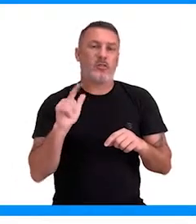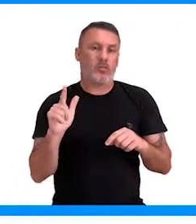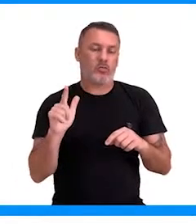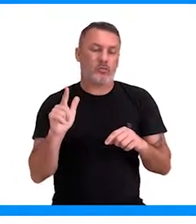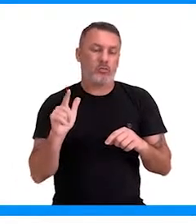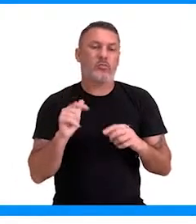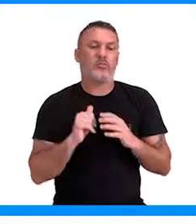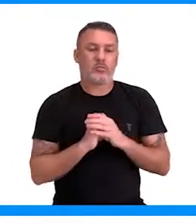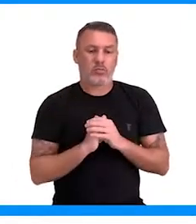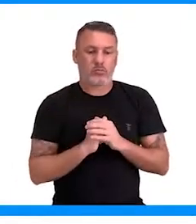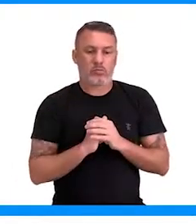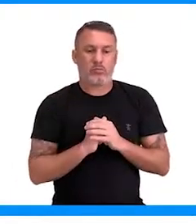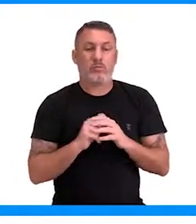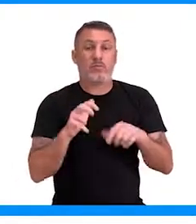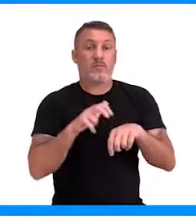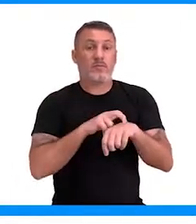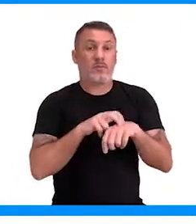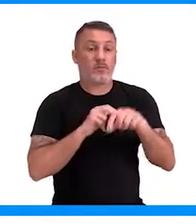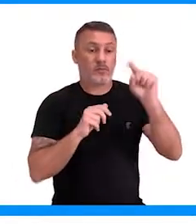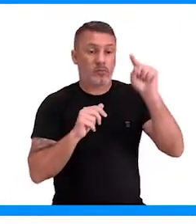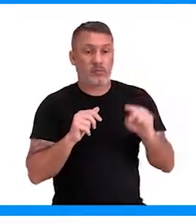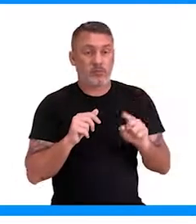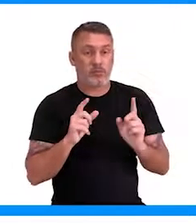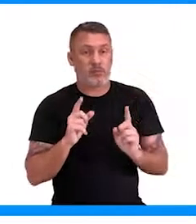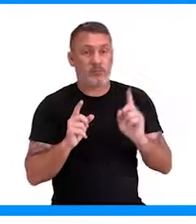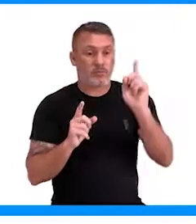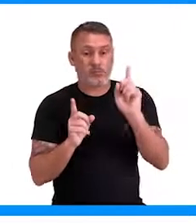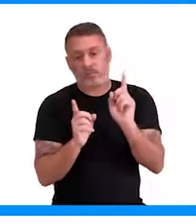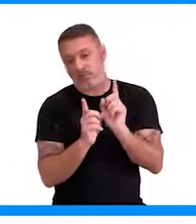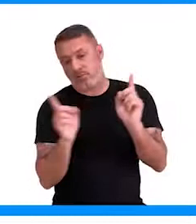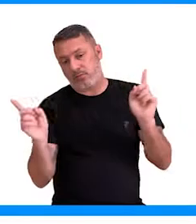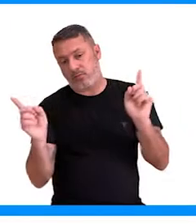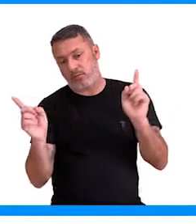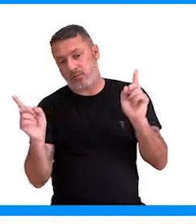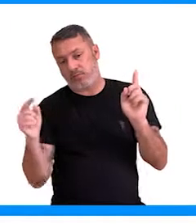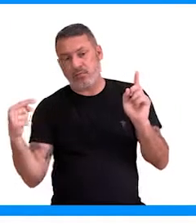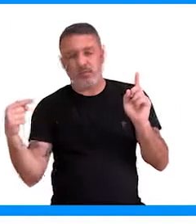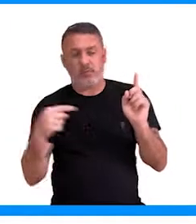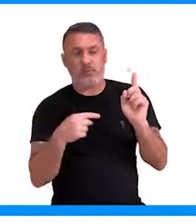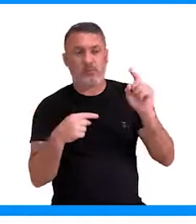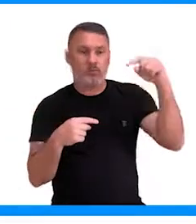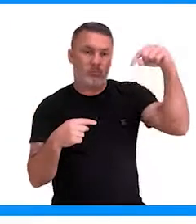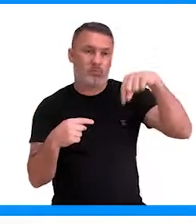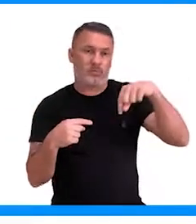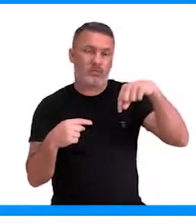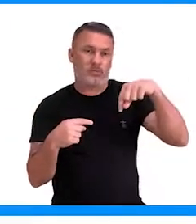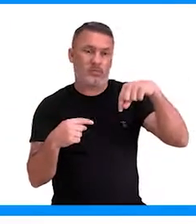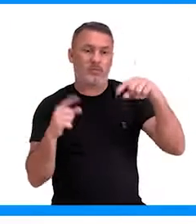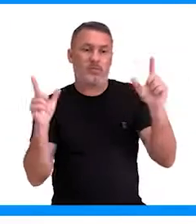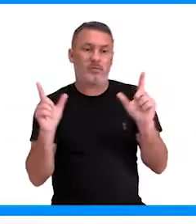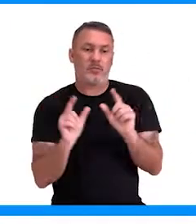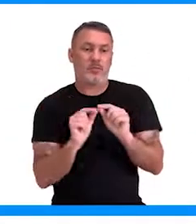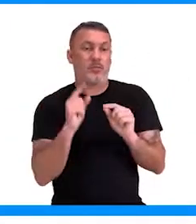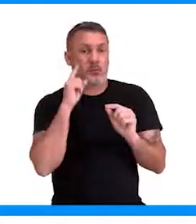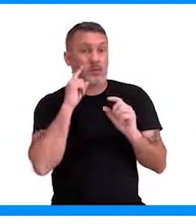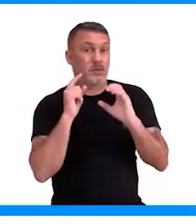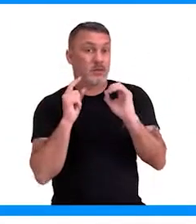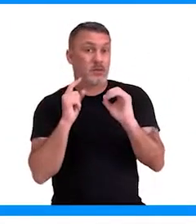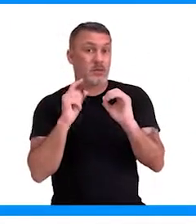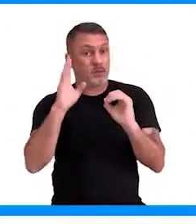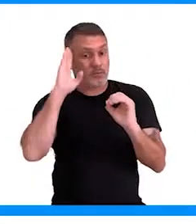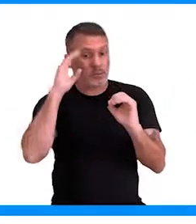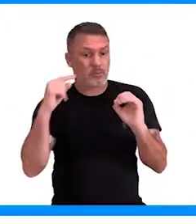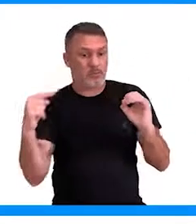vertical, né? Então, a seta verde, no sentido contrário da gravidade, ela vai diminuir até